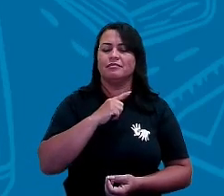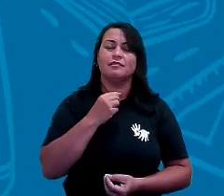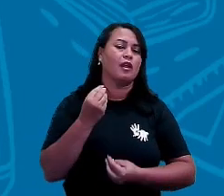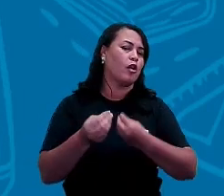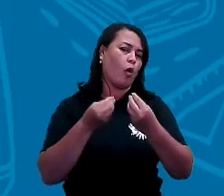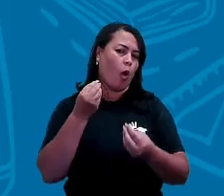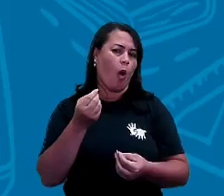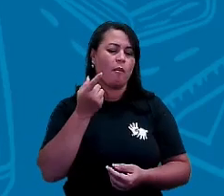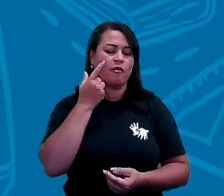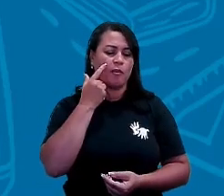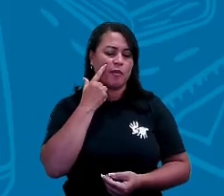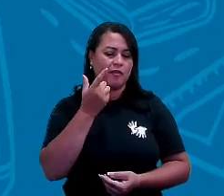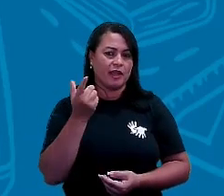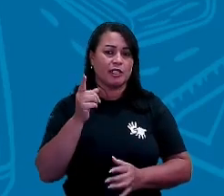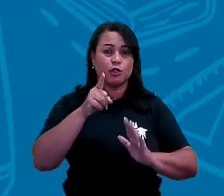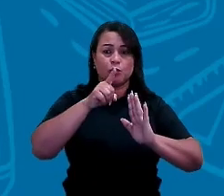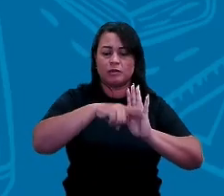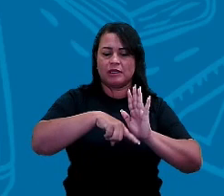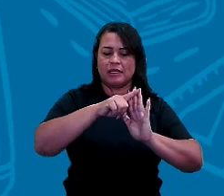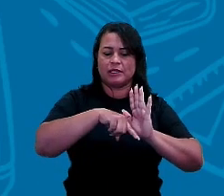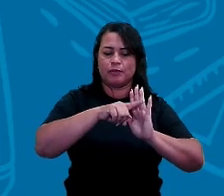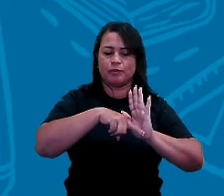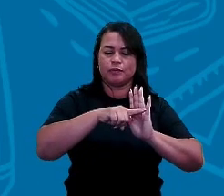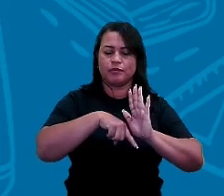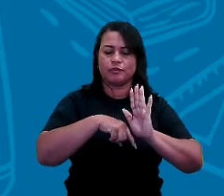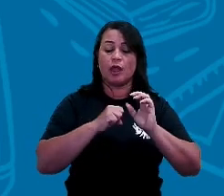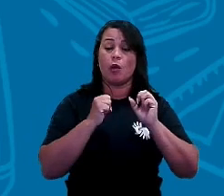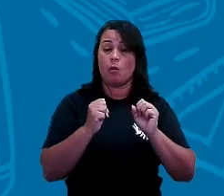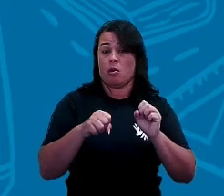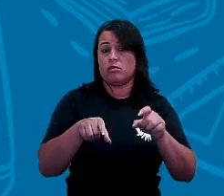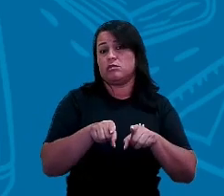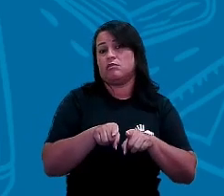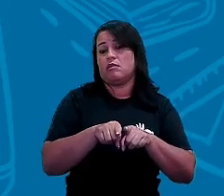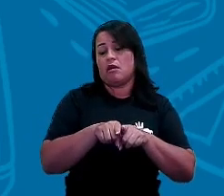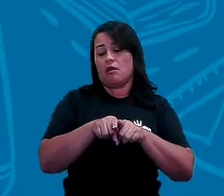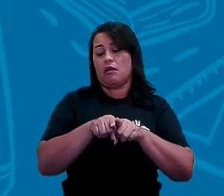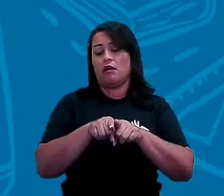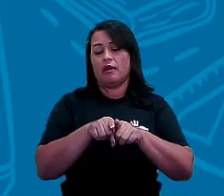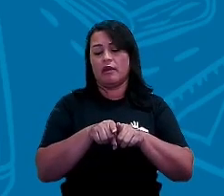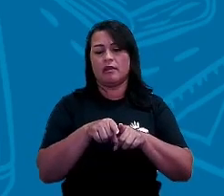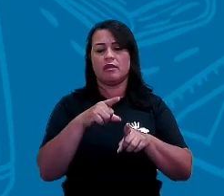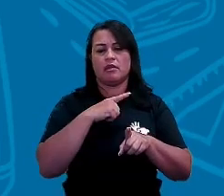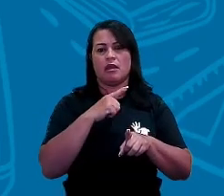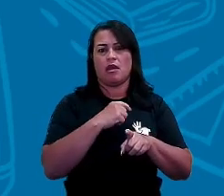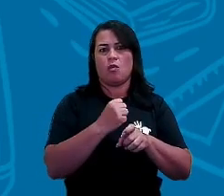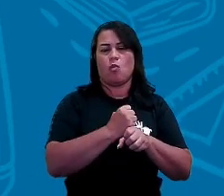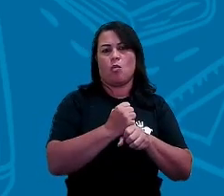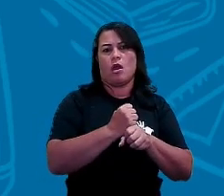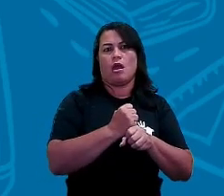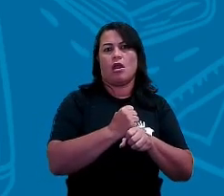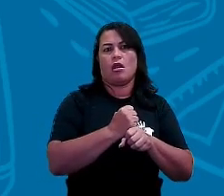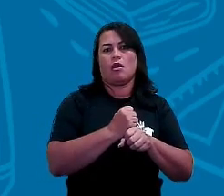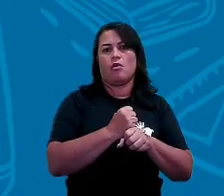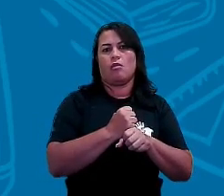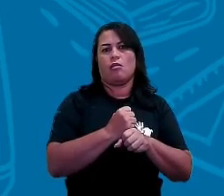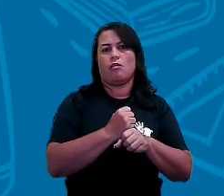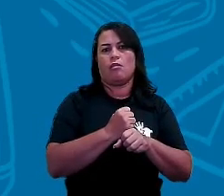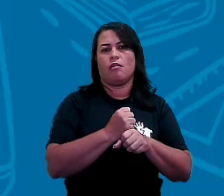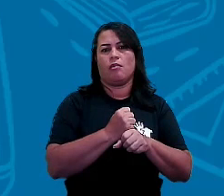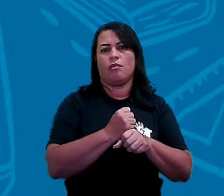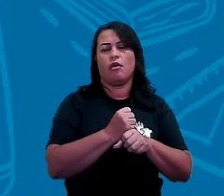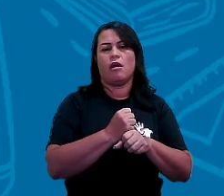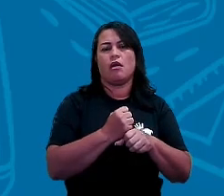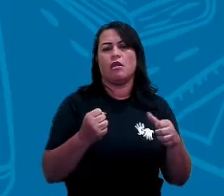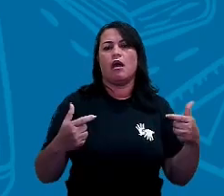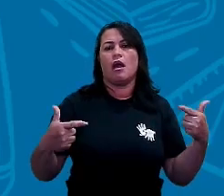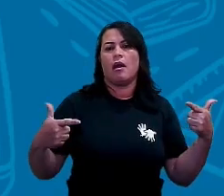fazer através de subtração, né? Eu posso pegar um ano maior, que é um ano do Monte da Batalha